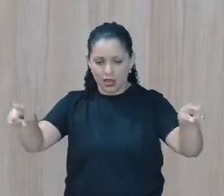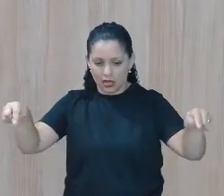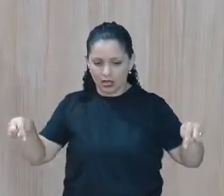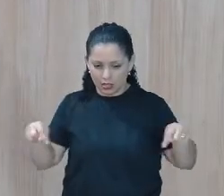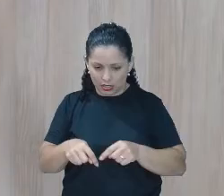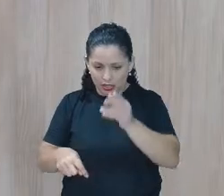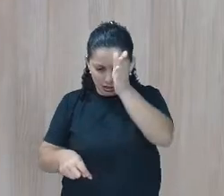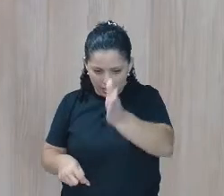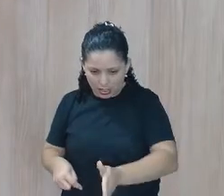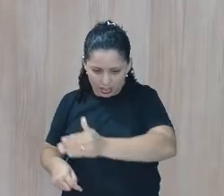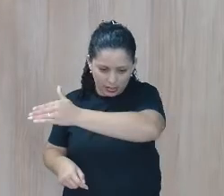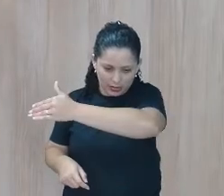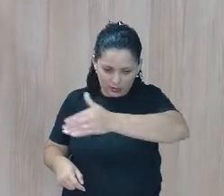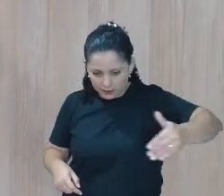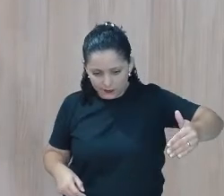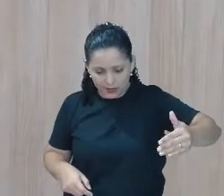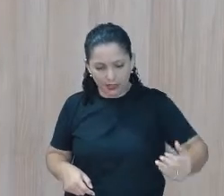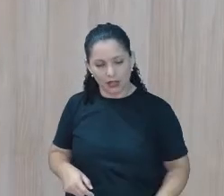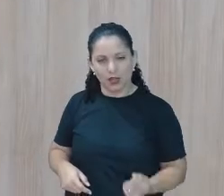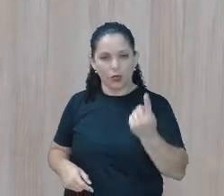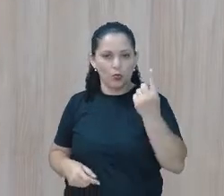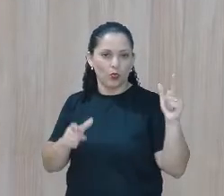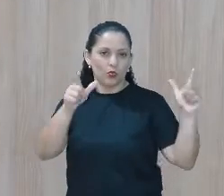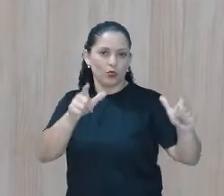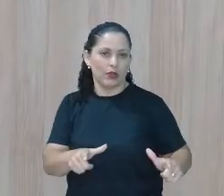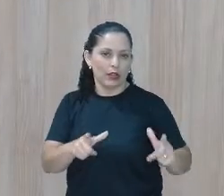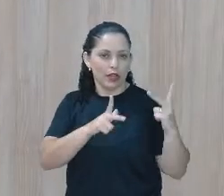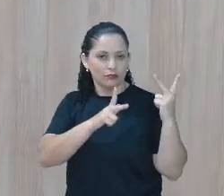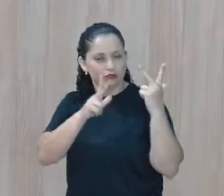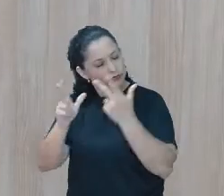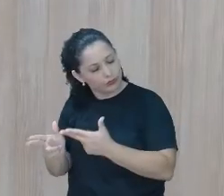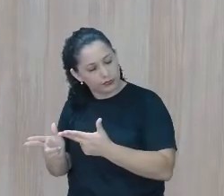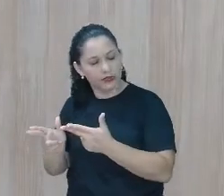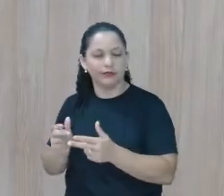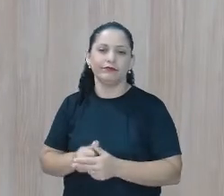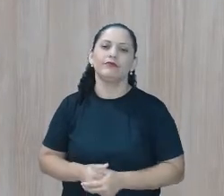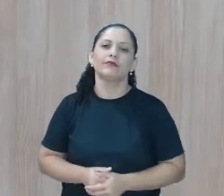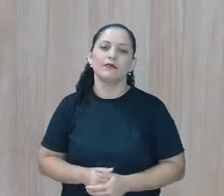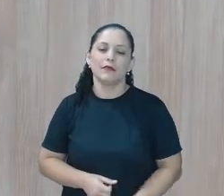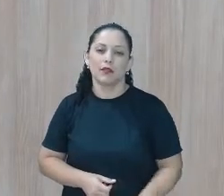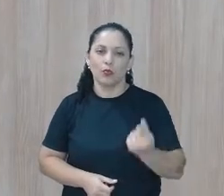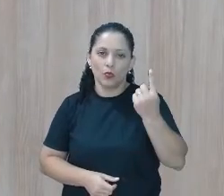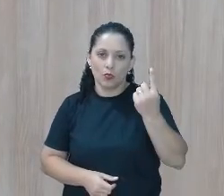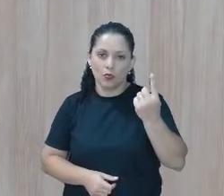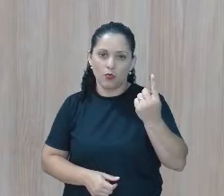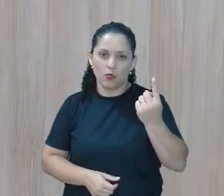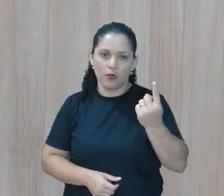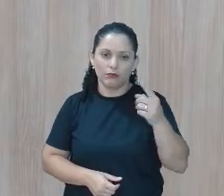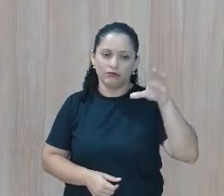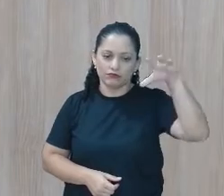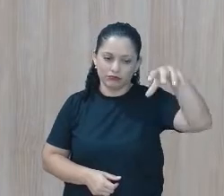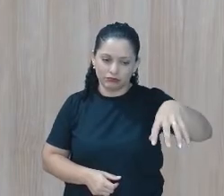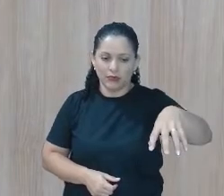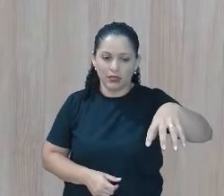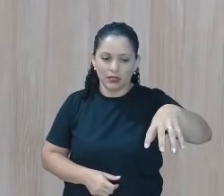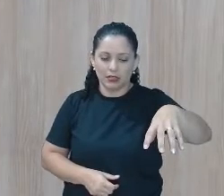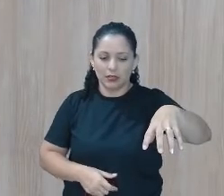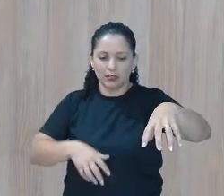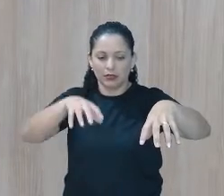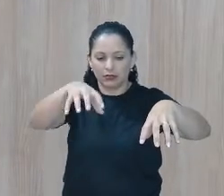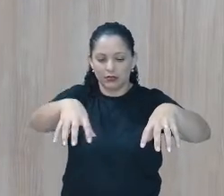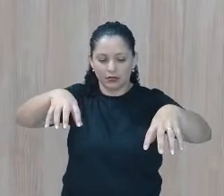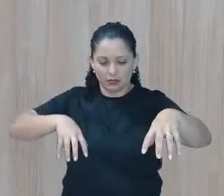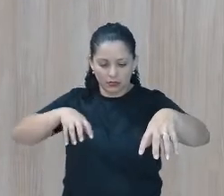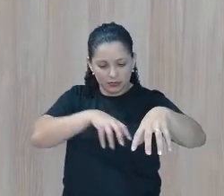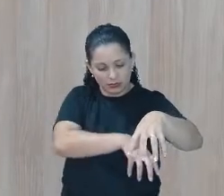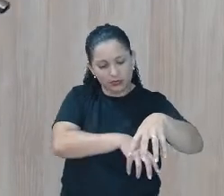E uma dessas partes era onde eles dormiam, que era uma parte de um total de 4, que é o que a gente chama